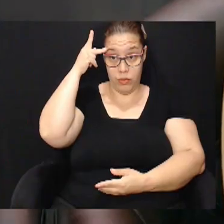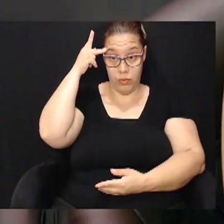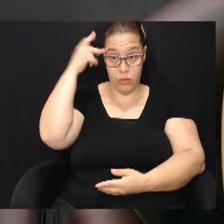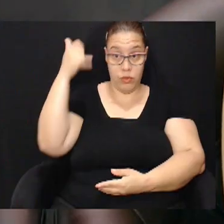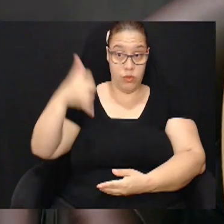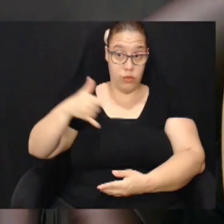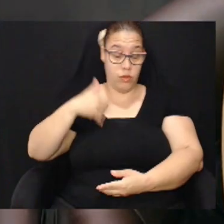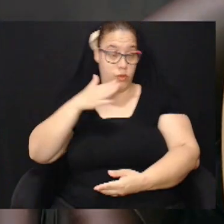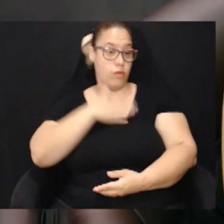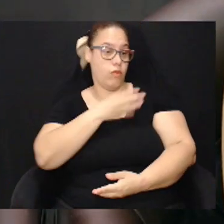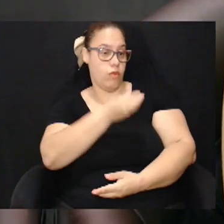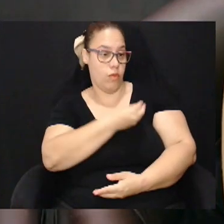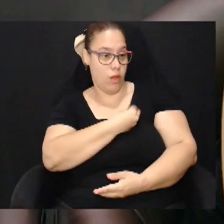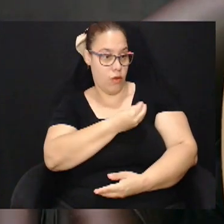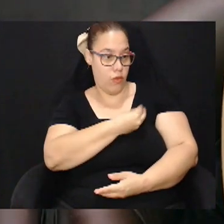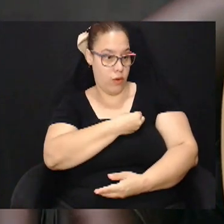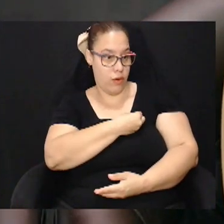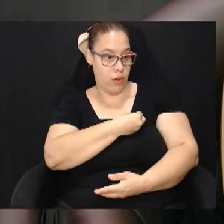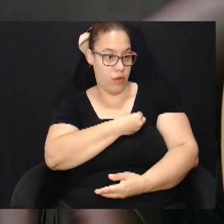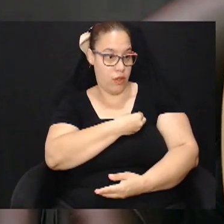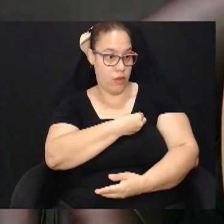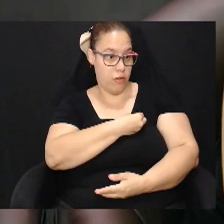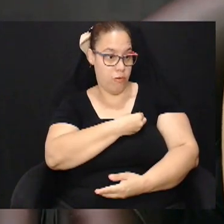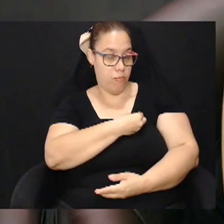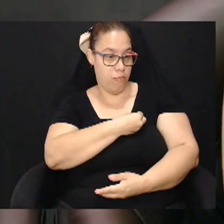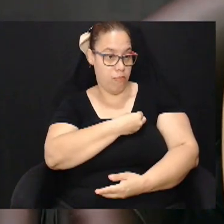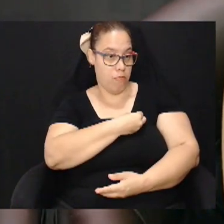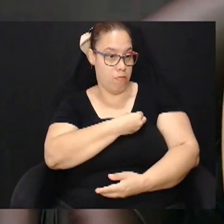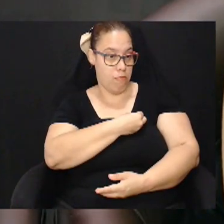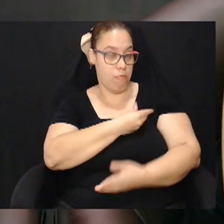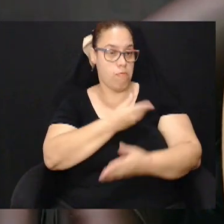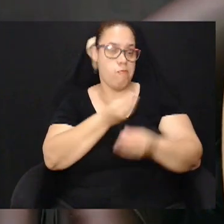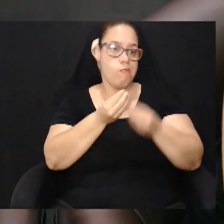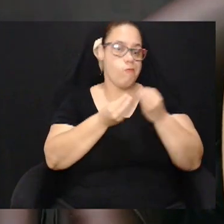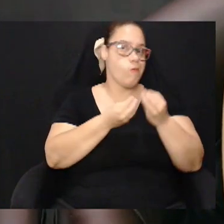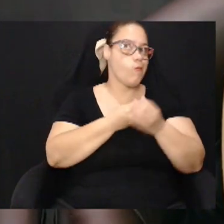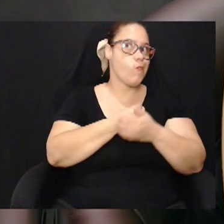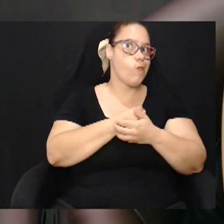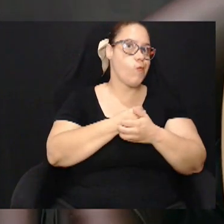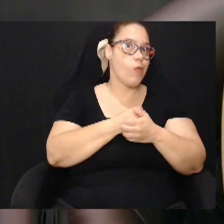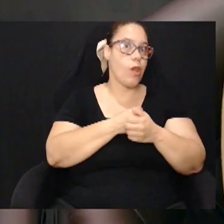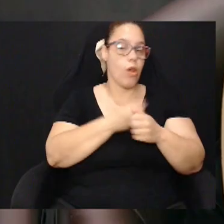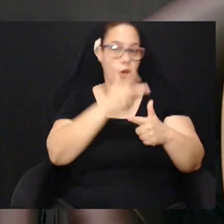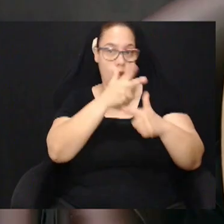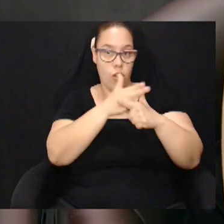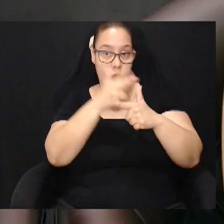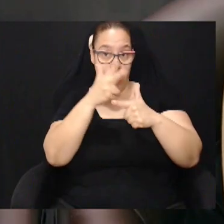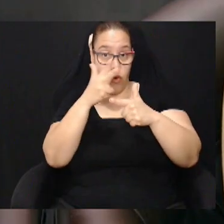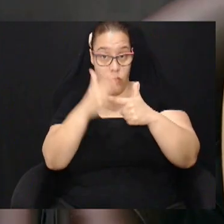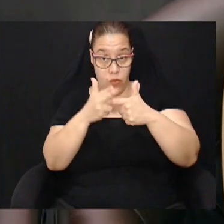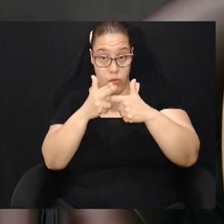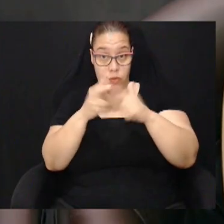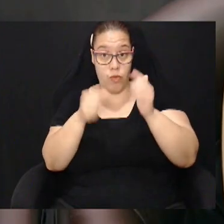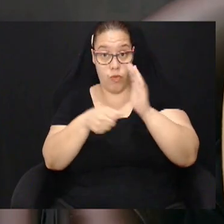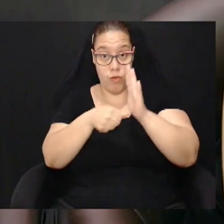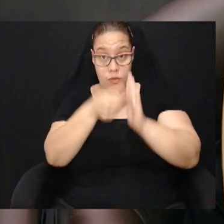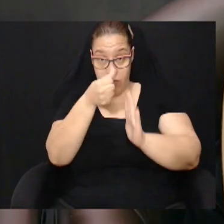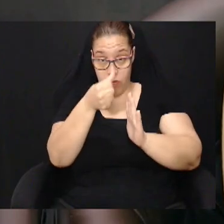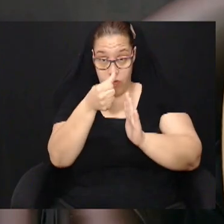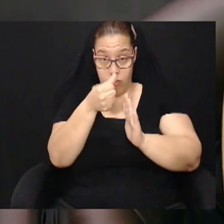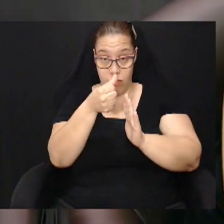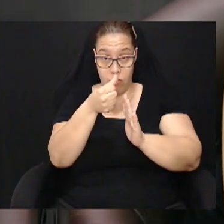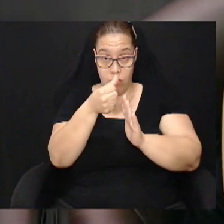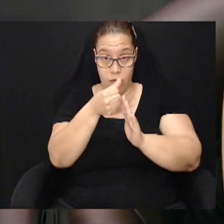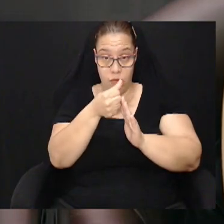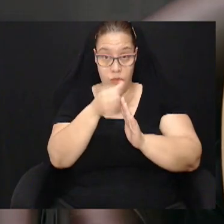filha estava. Então, assim, eu fui assistir a série primeiro porque muitos